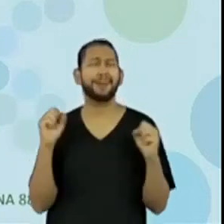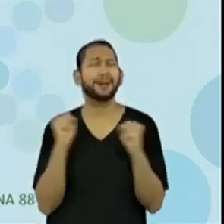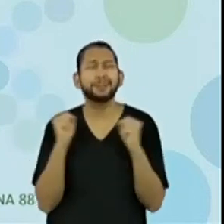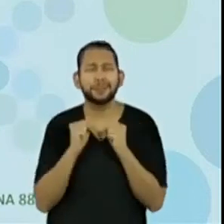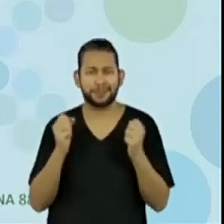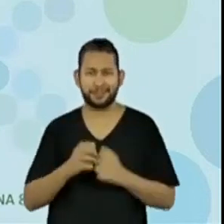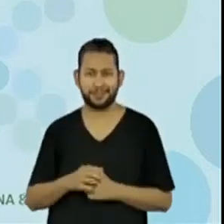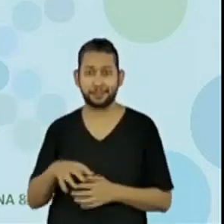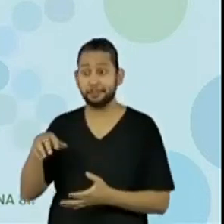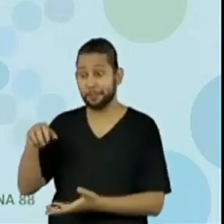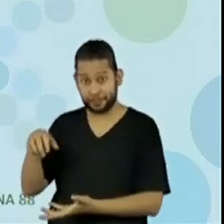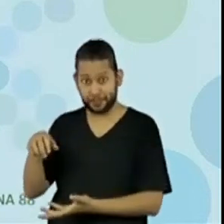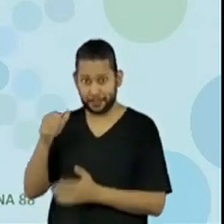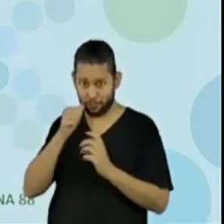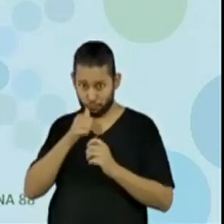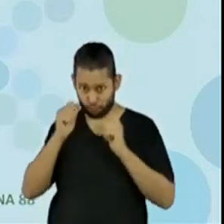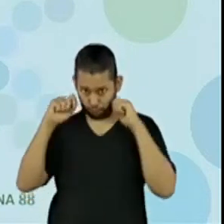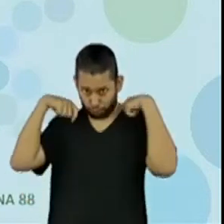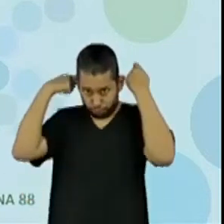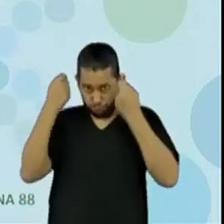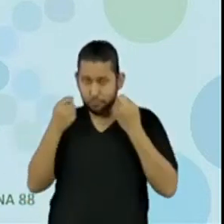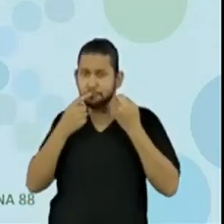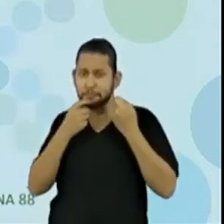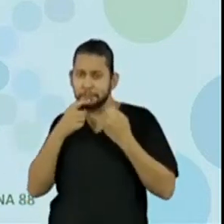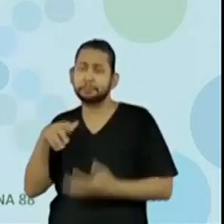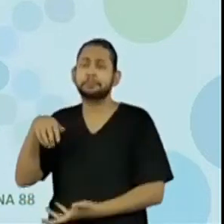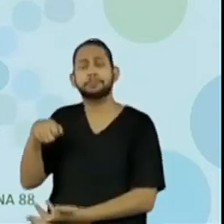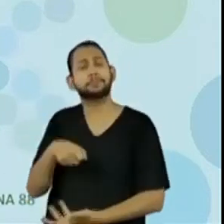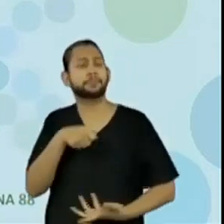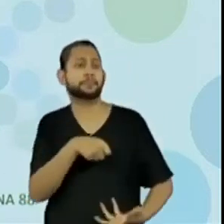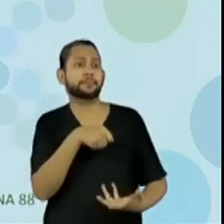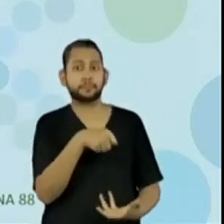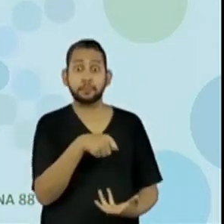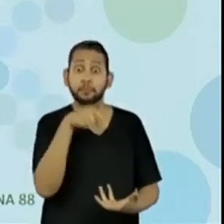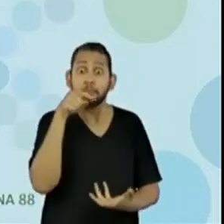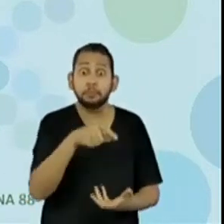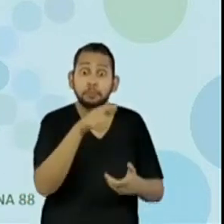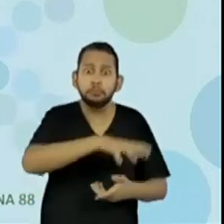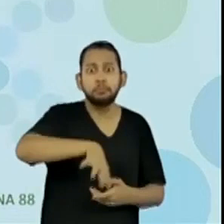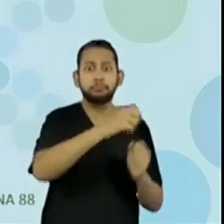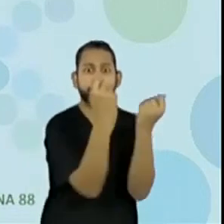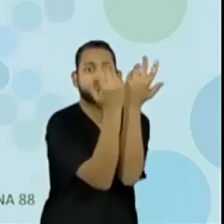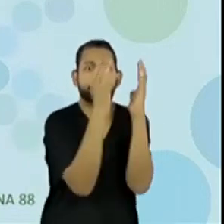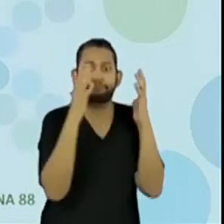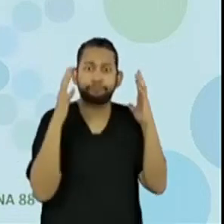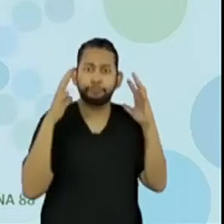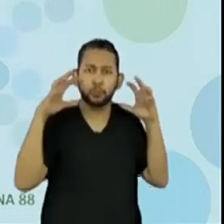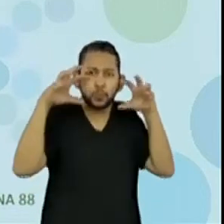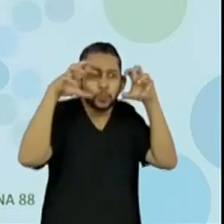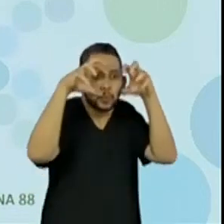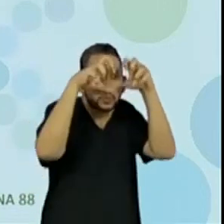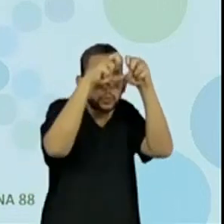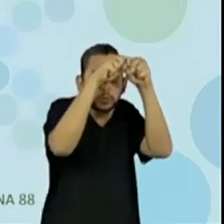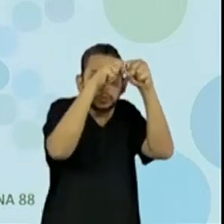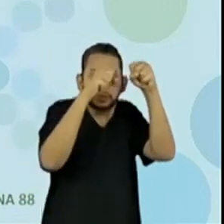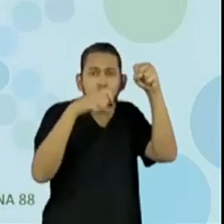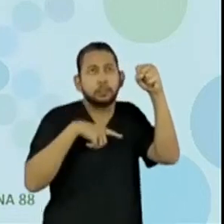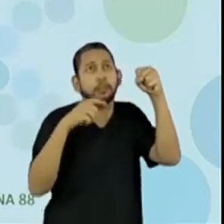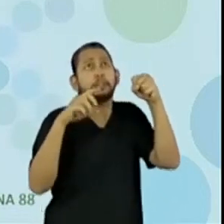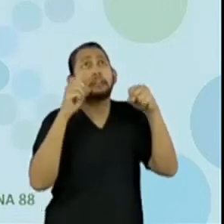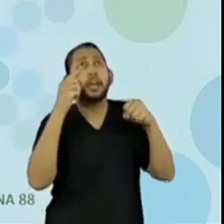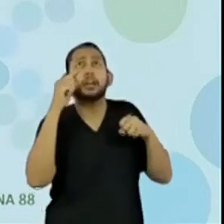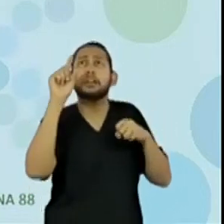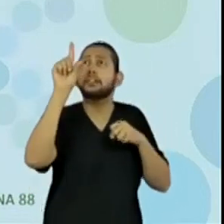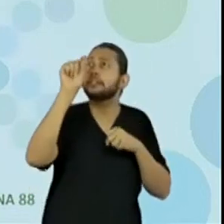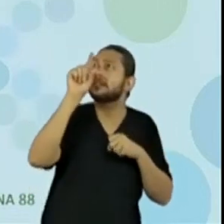e foi embora. A mata era cerrada e escura. No meio das árvores, somente se ouvia o chilrear de alguns